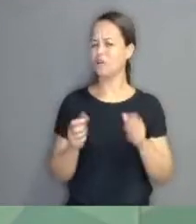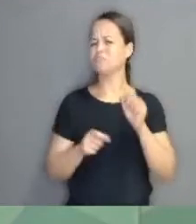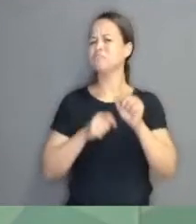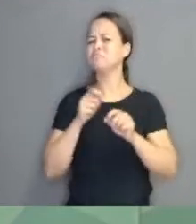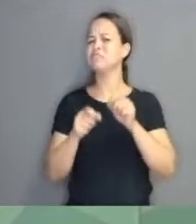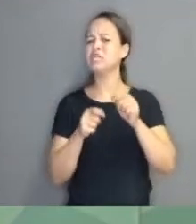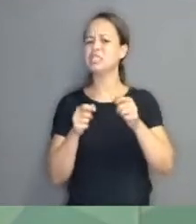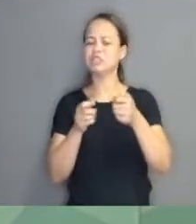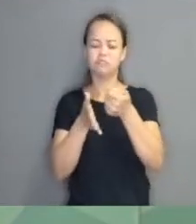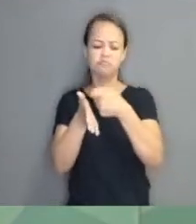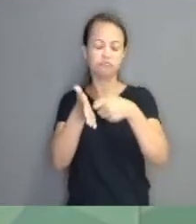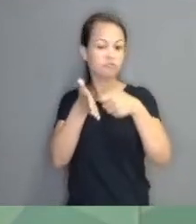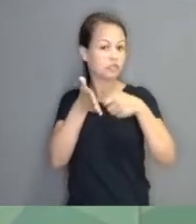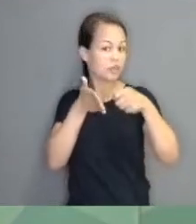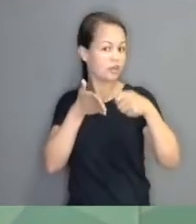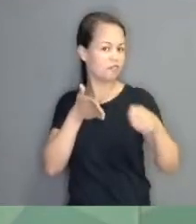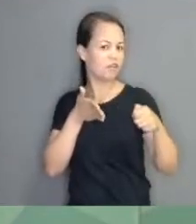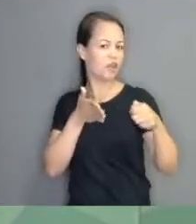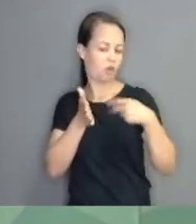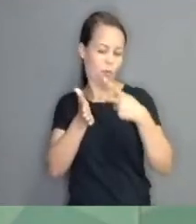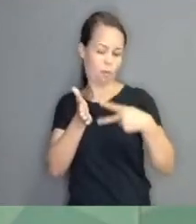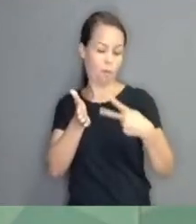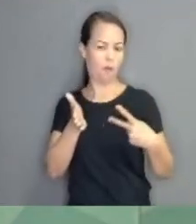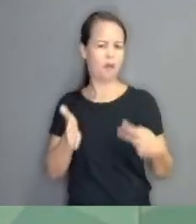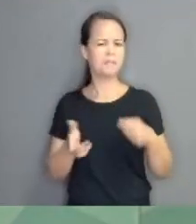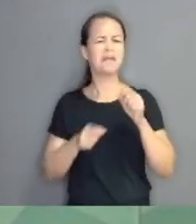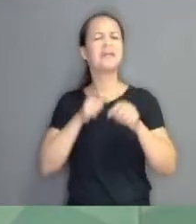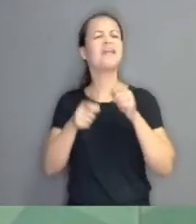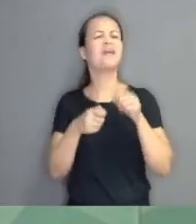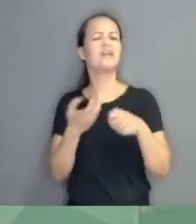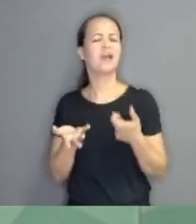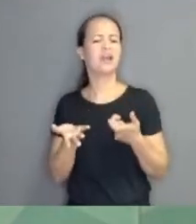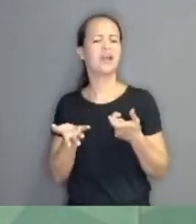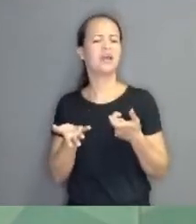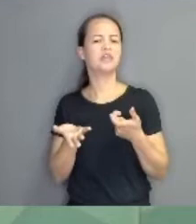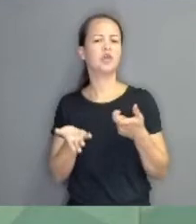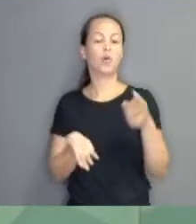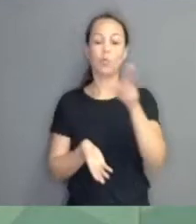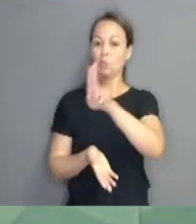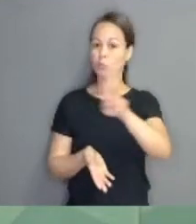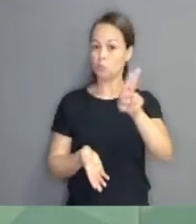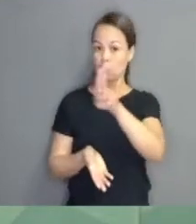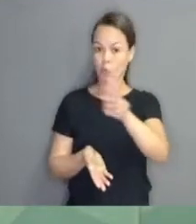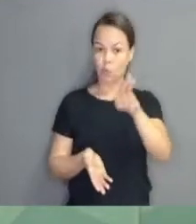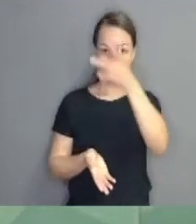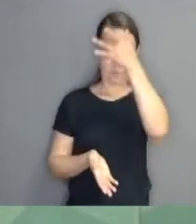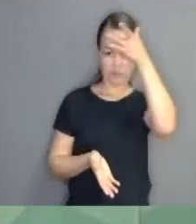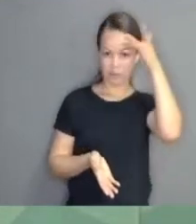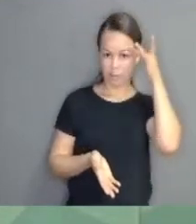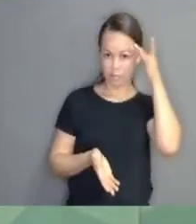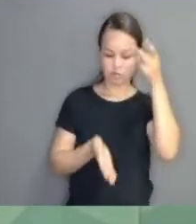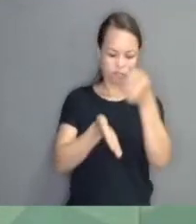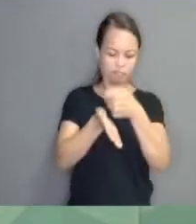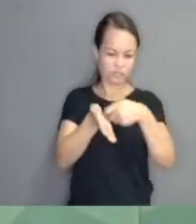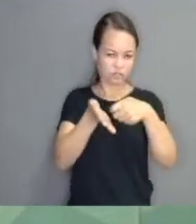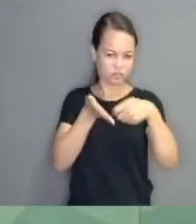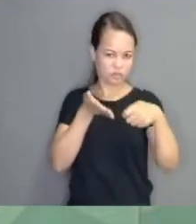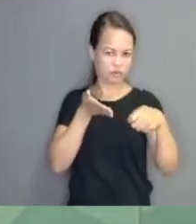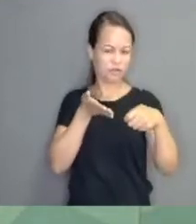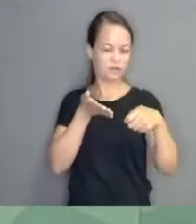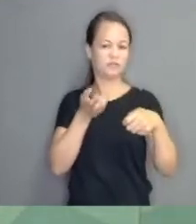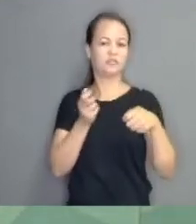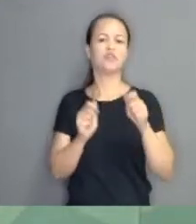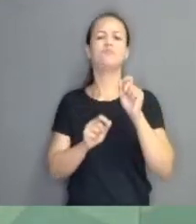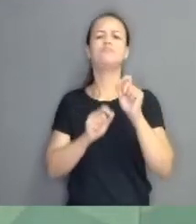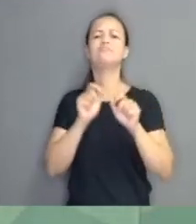este poema ou seja quem é o autor do poema o nome da pessoa que escreveu este poema